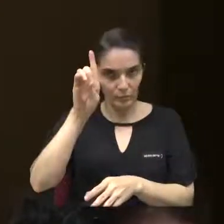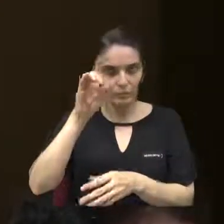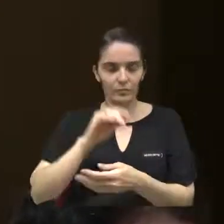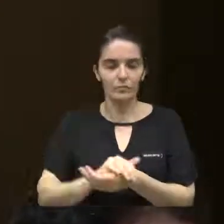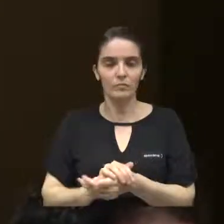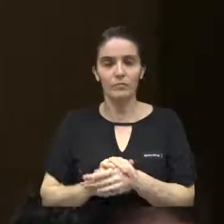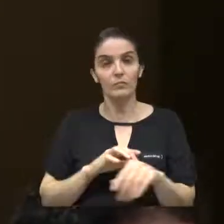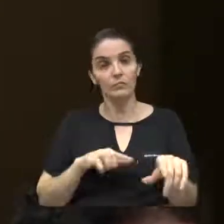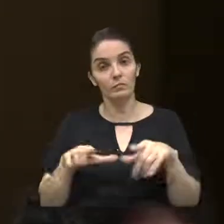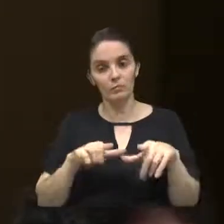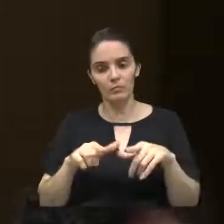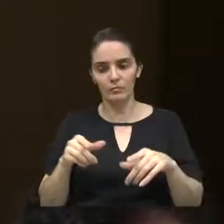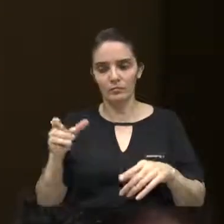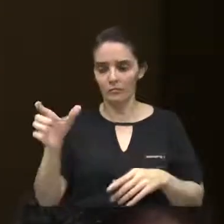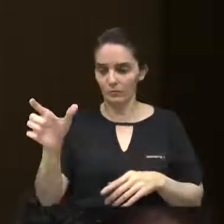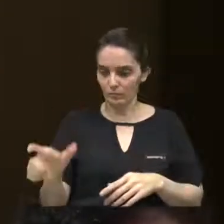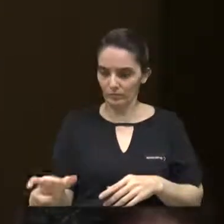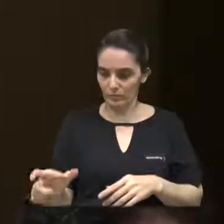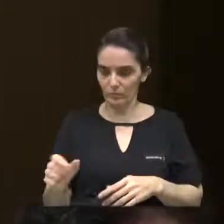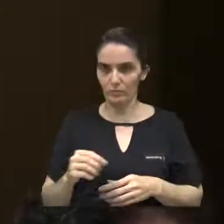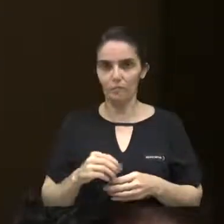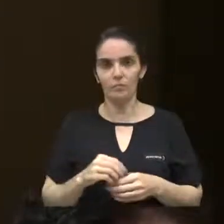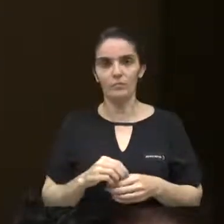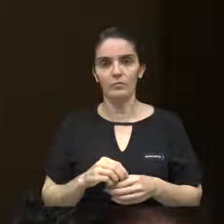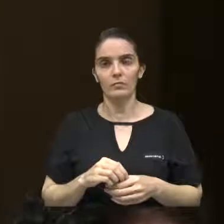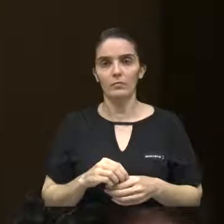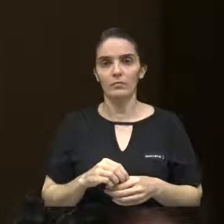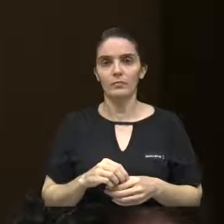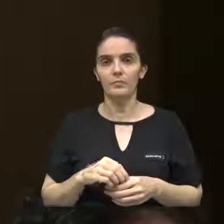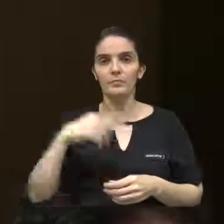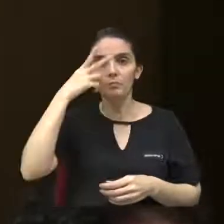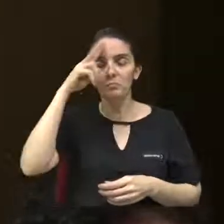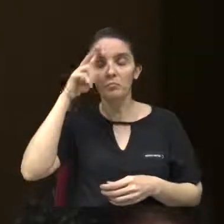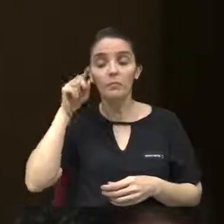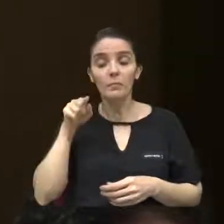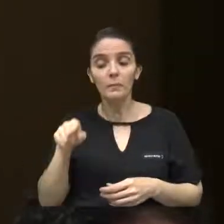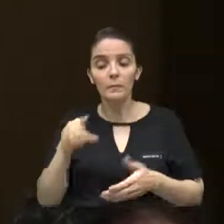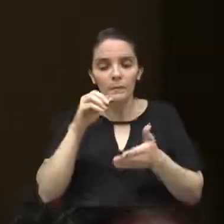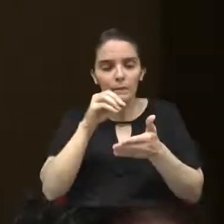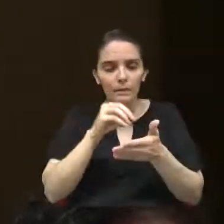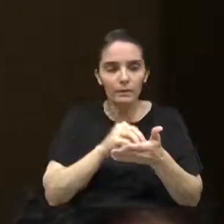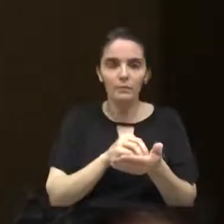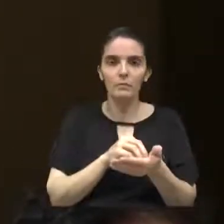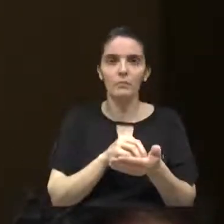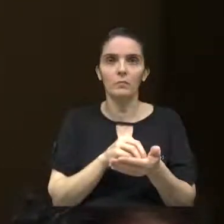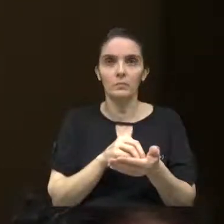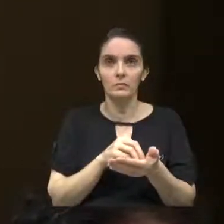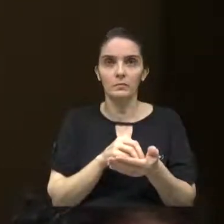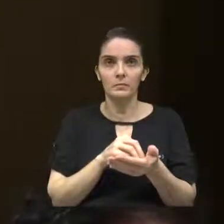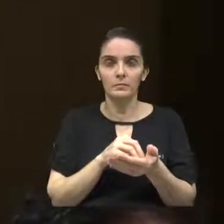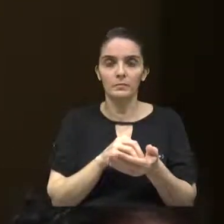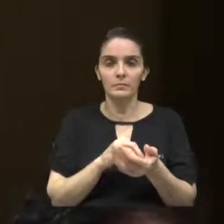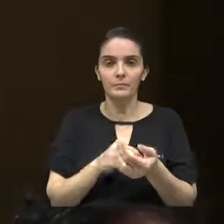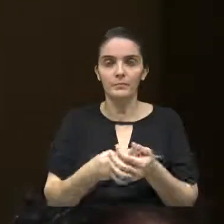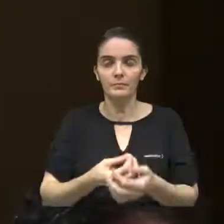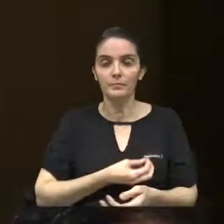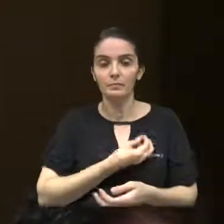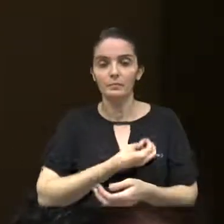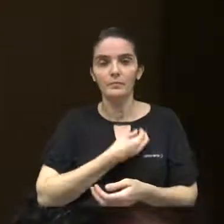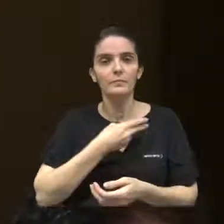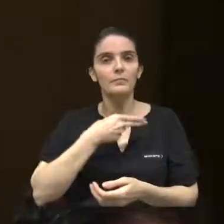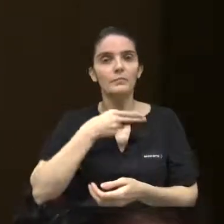essa história que ela escreveu, ela tem um fruto muito importante, que é a vida do seu neto, que é o padre